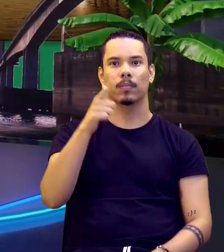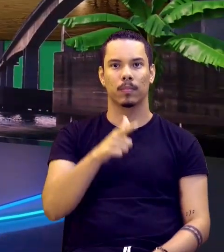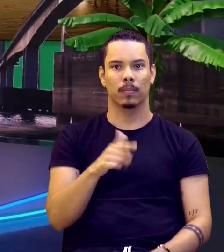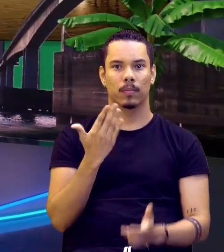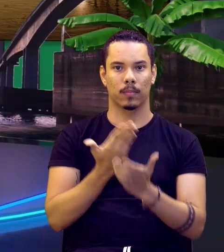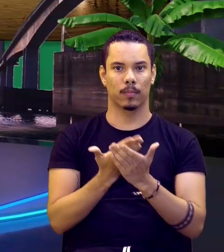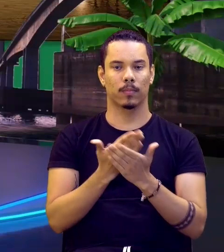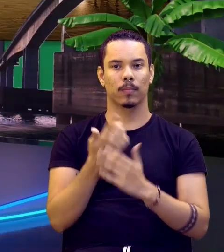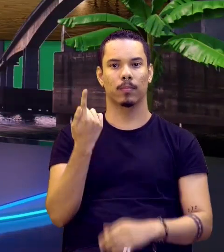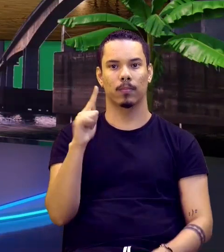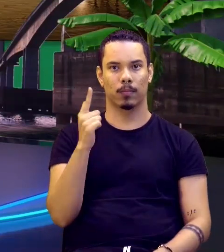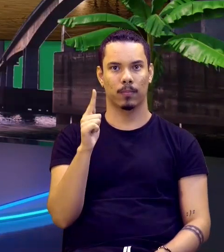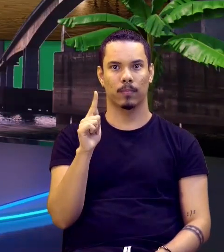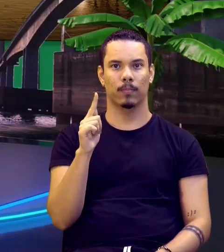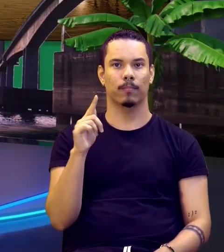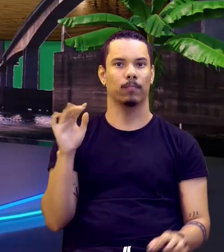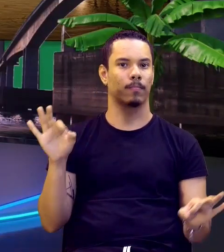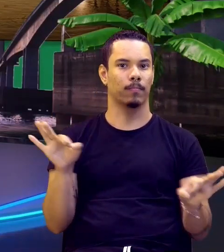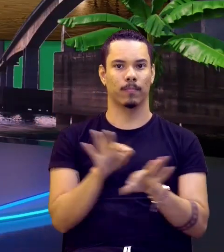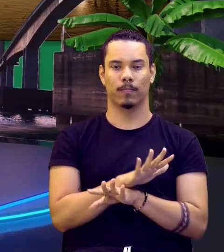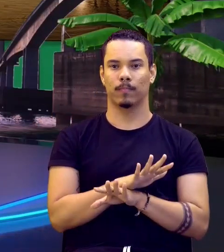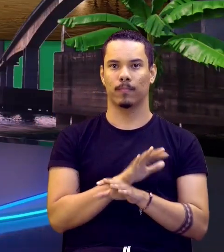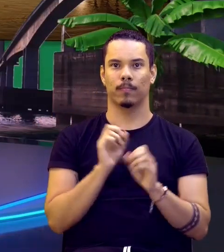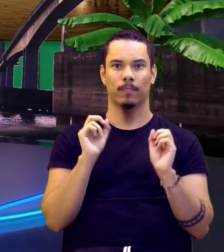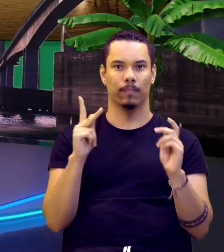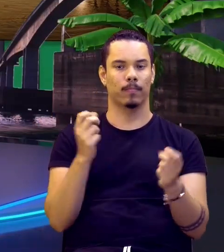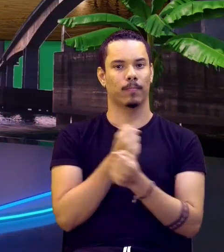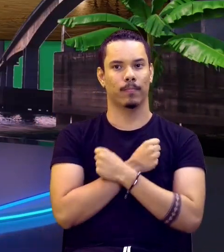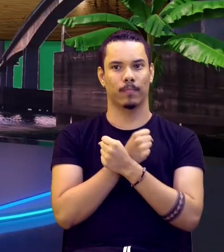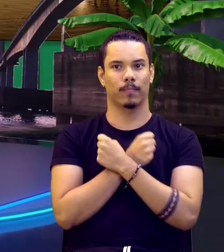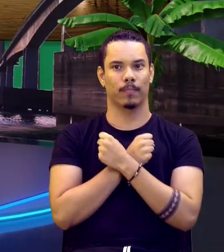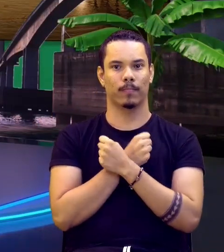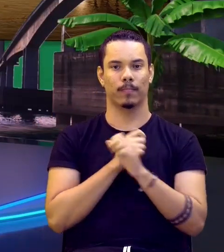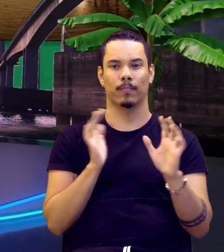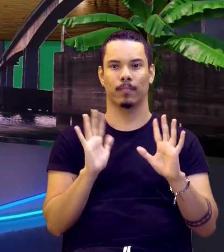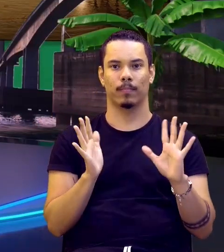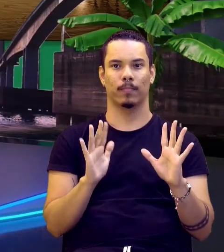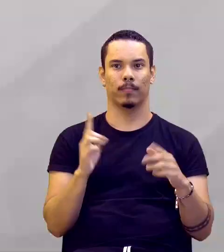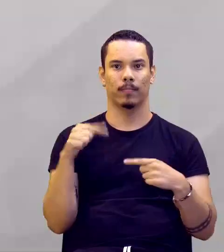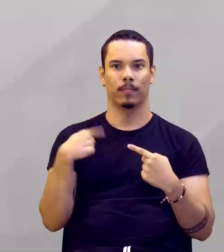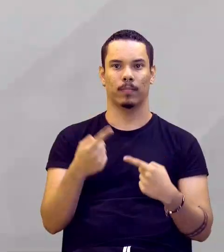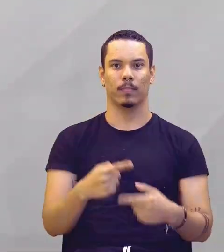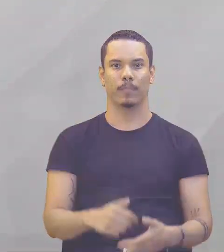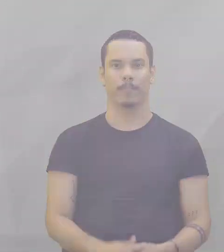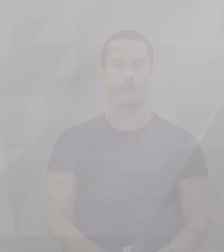aula de geografia, né? Fechou. Certo, professor? Beleza. Um grande abraço, galera. Tchau. Valeu. Até a próxima.